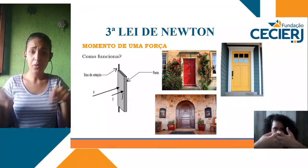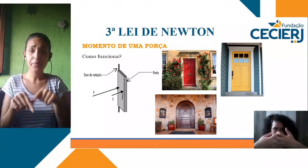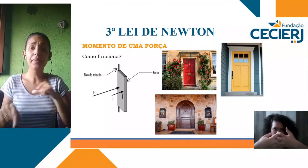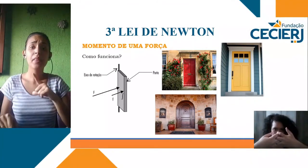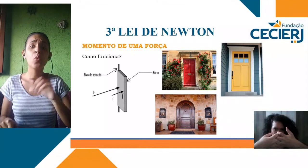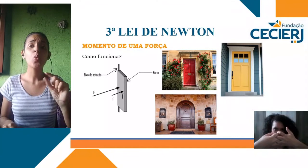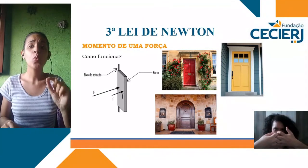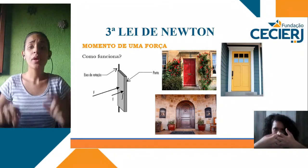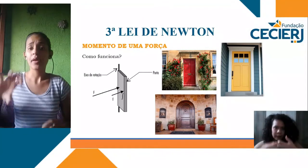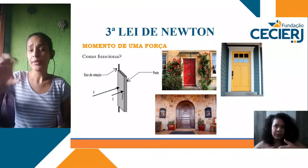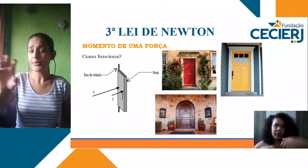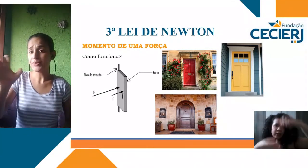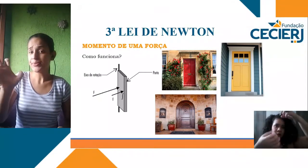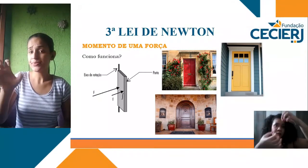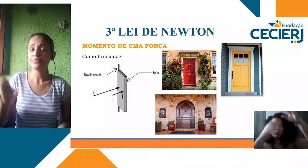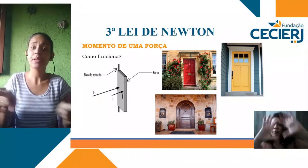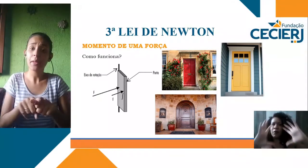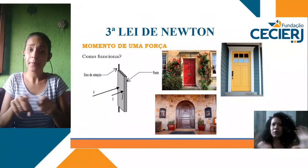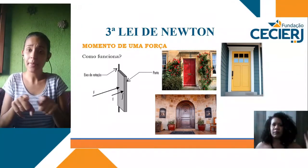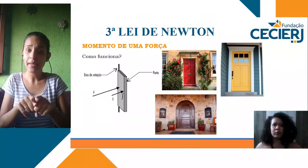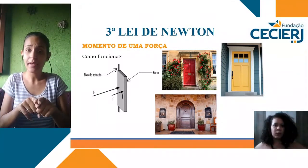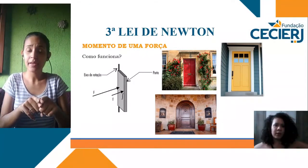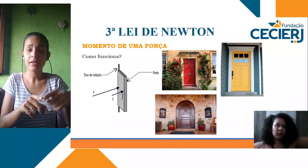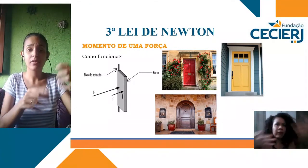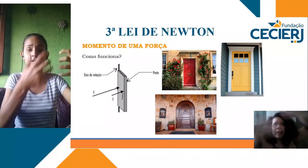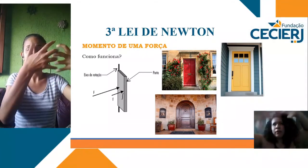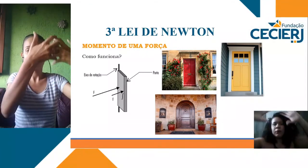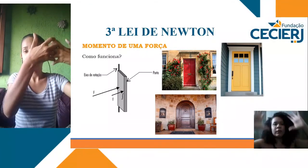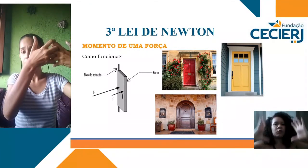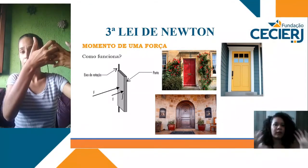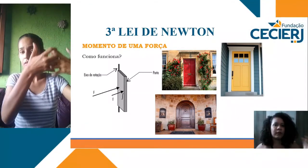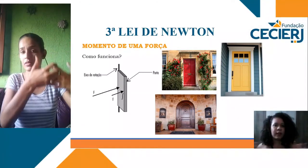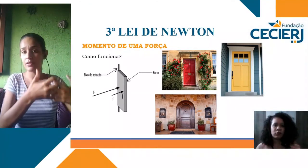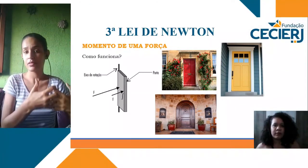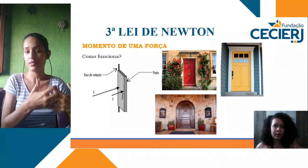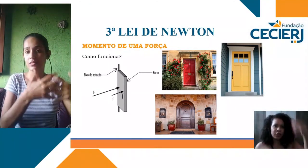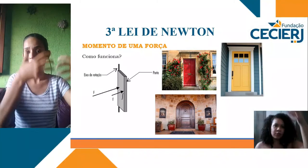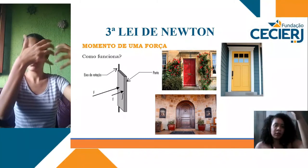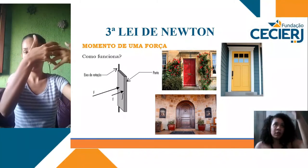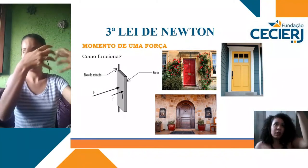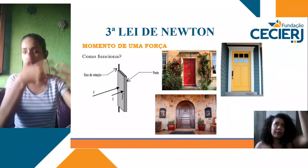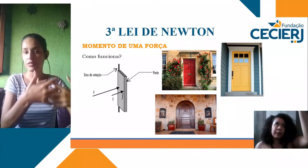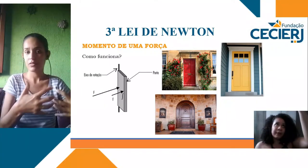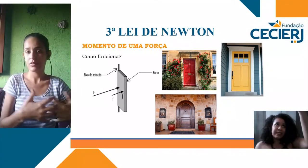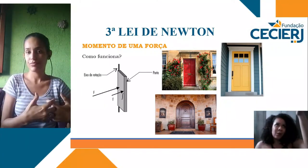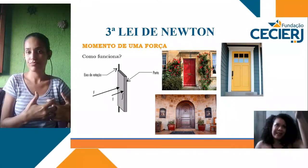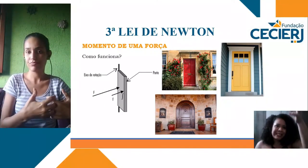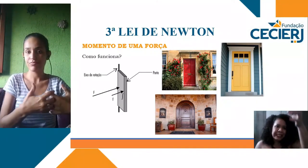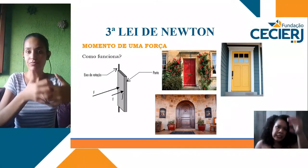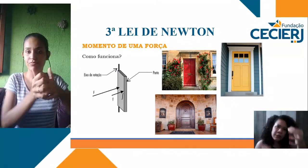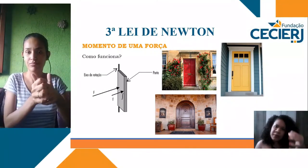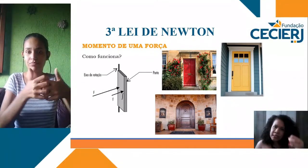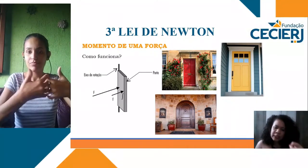as 2 pecinhas ali da dobradiça. Então, se a porta estiver super bem colocada, o portal esquadrinhado, tudo certinho, dá para passar